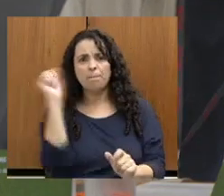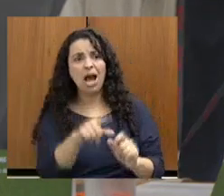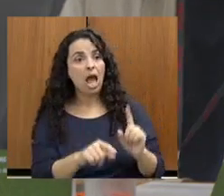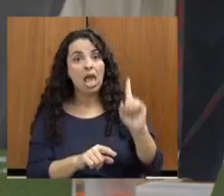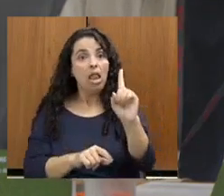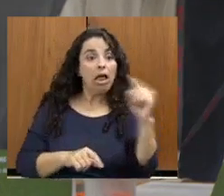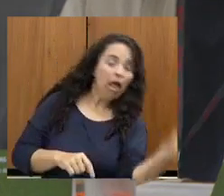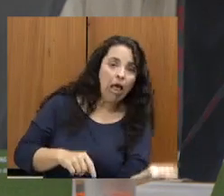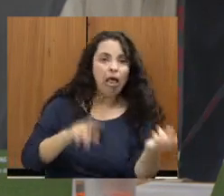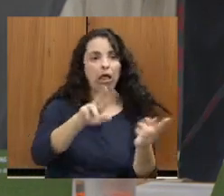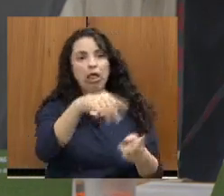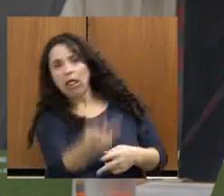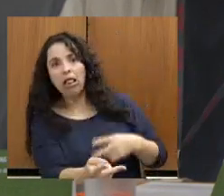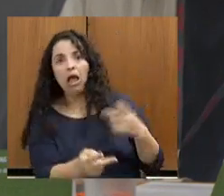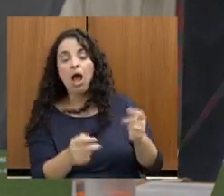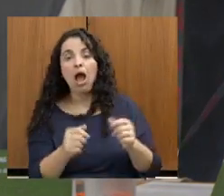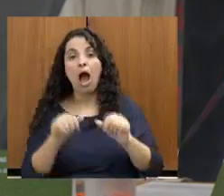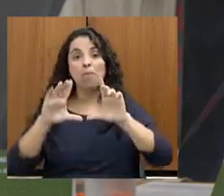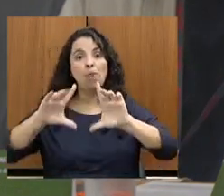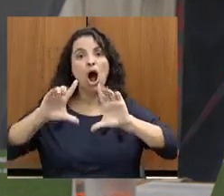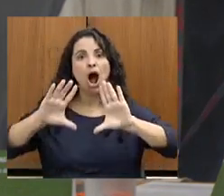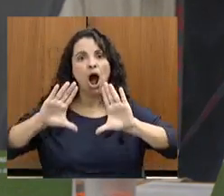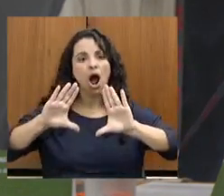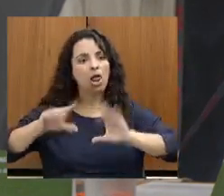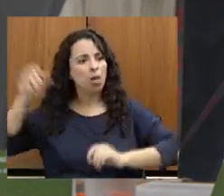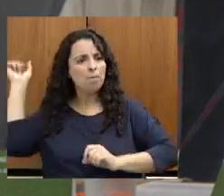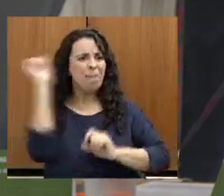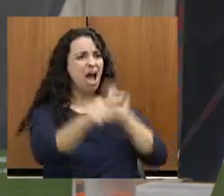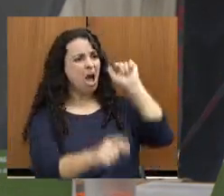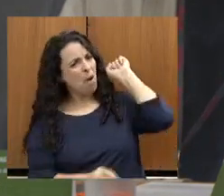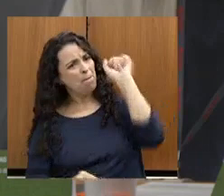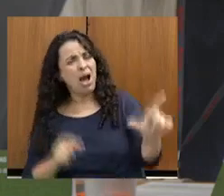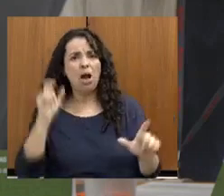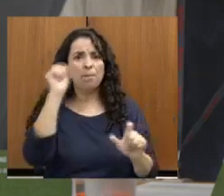com a bola e caía novamente.